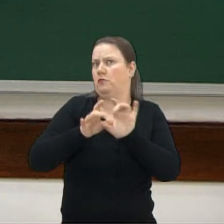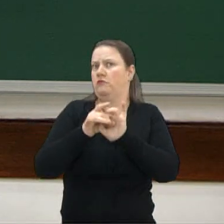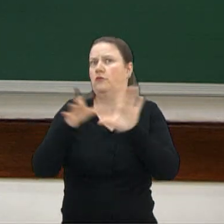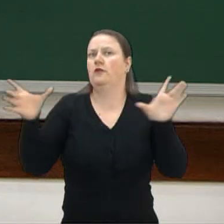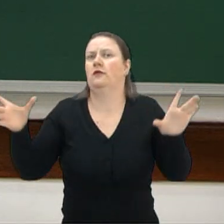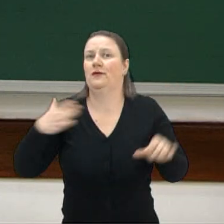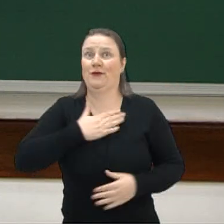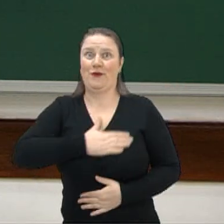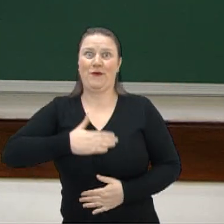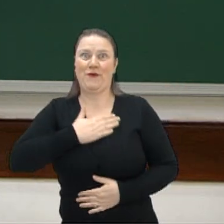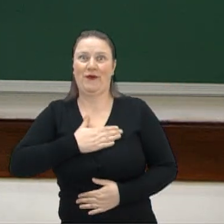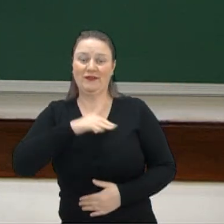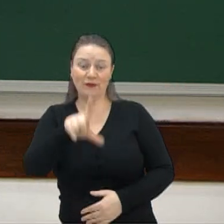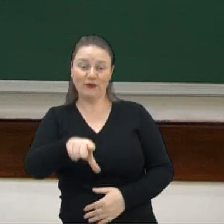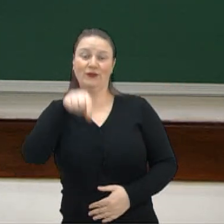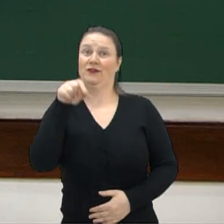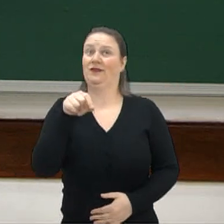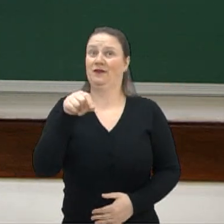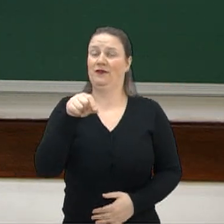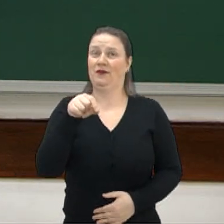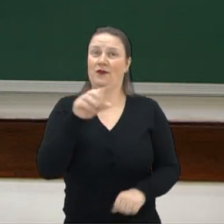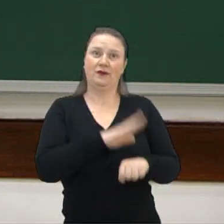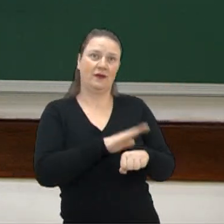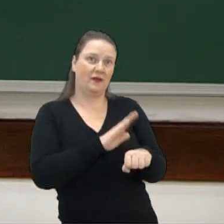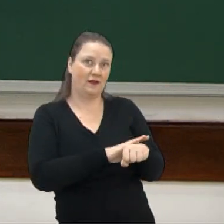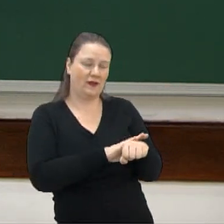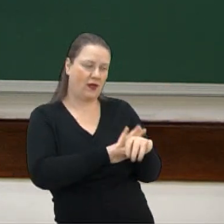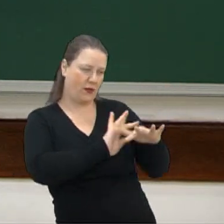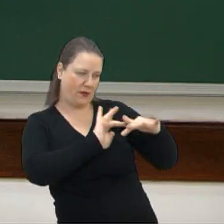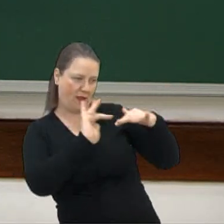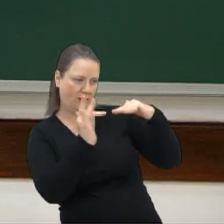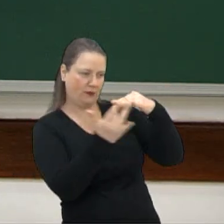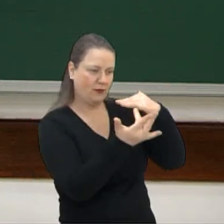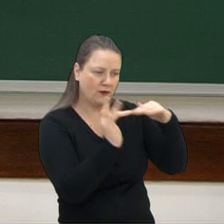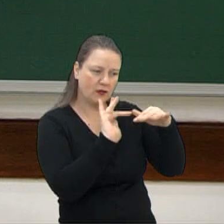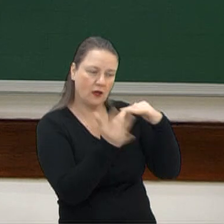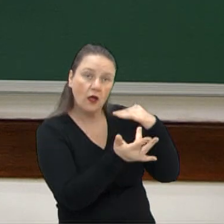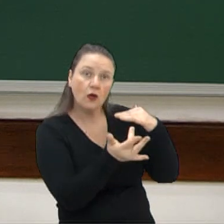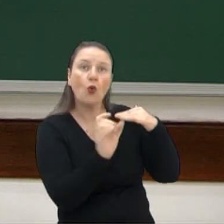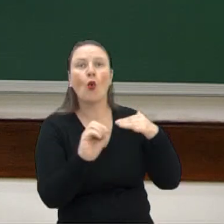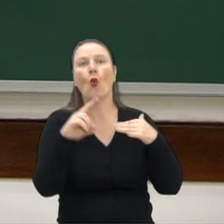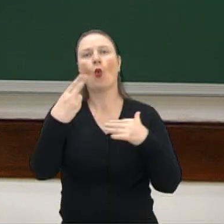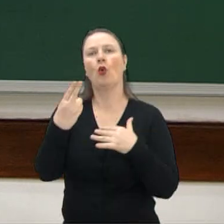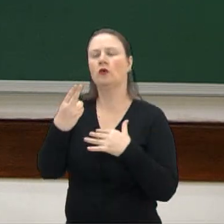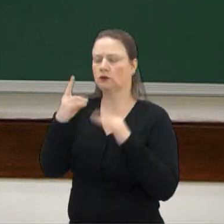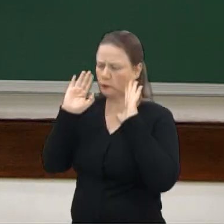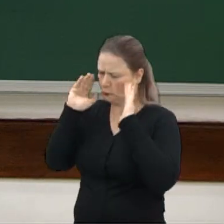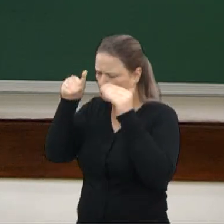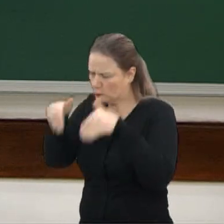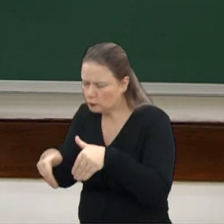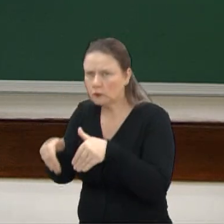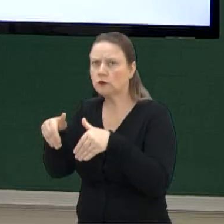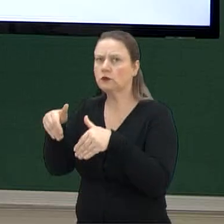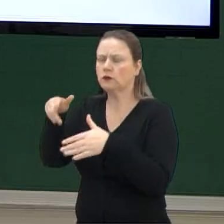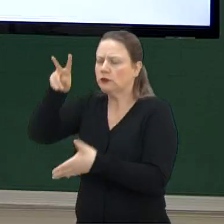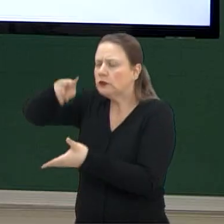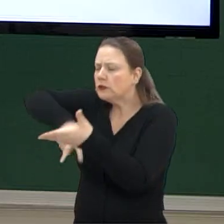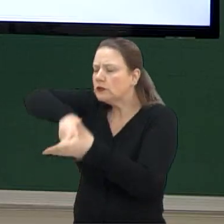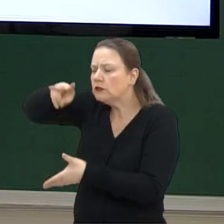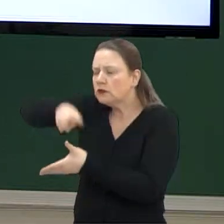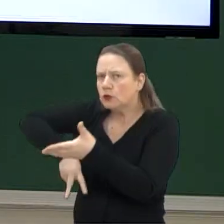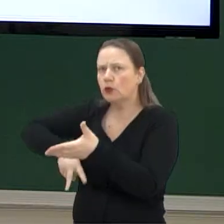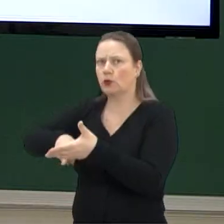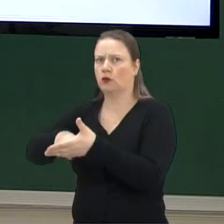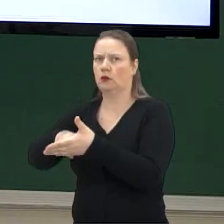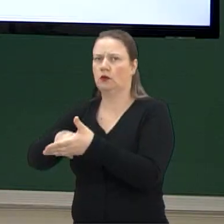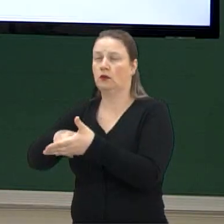fazer no seu tempo livre? Será que você gasta mais tempo em redes sociais? Ou será que você gasta mais tempo fazendo